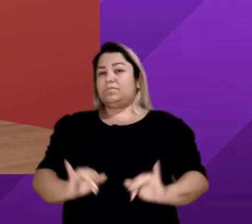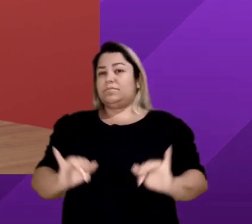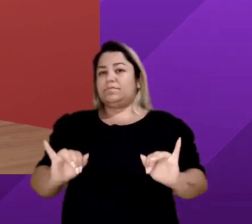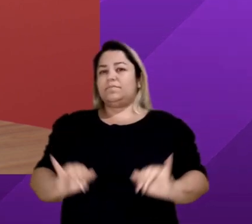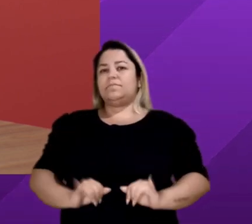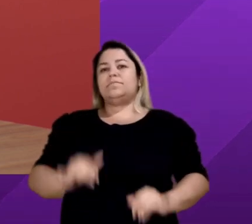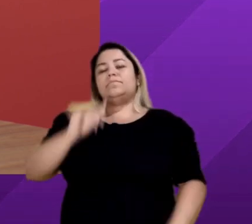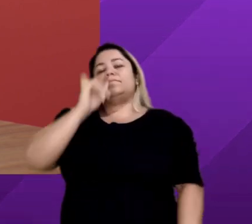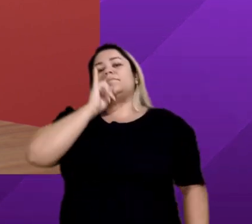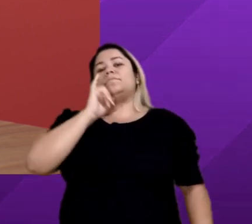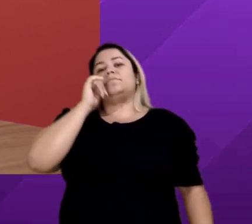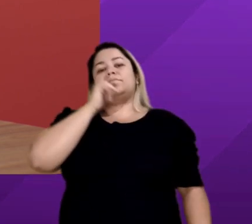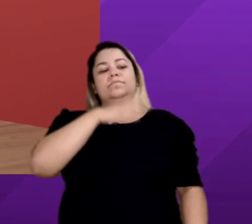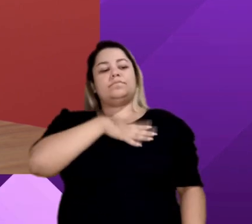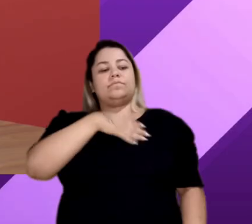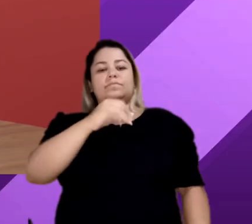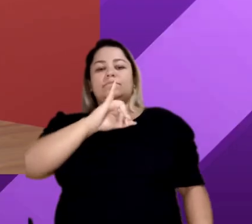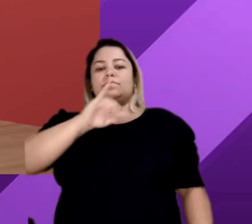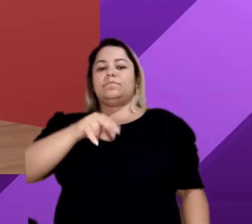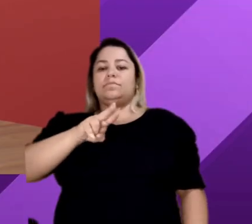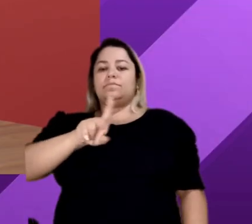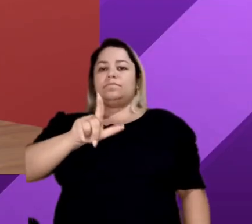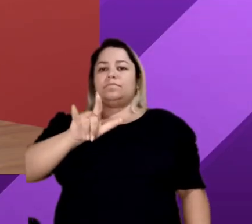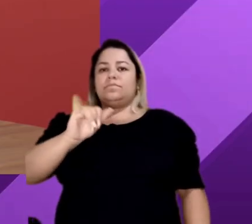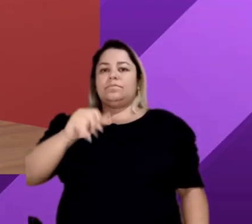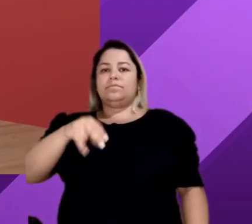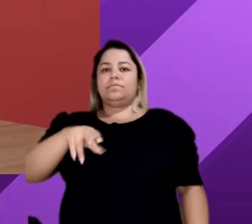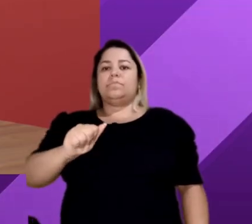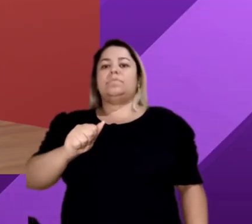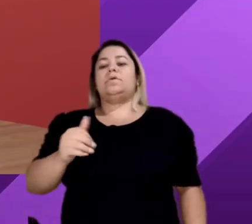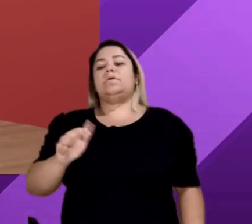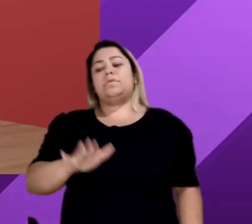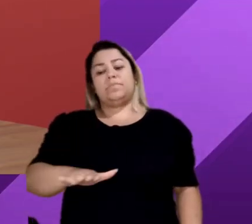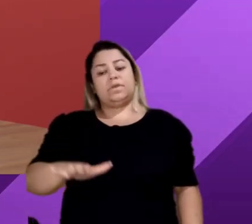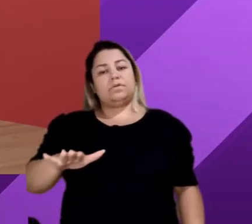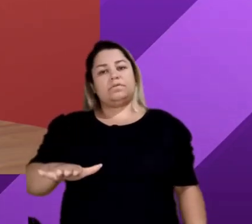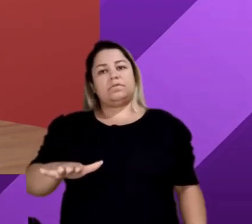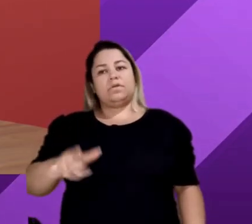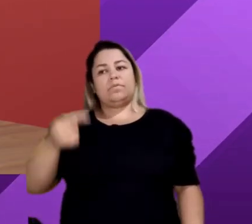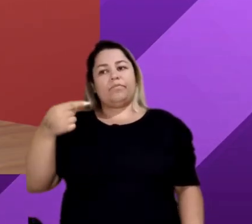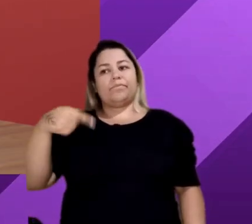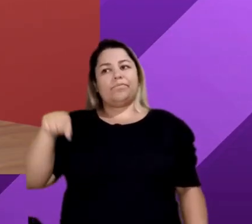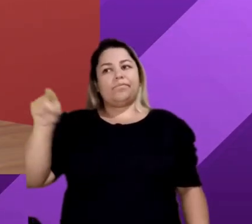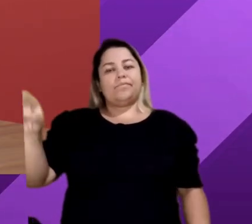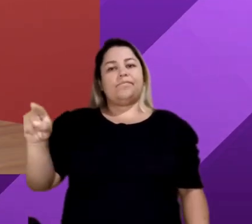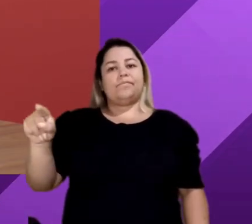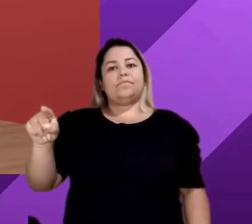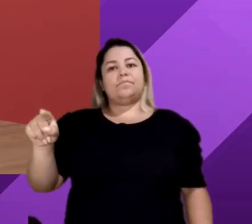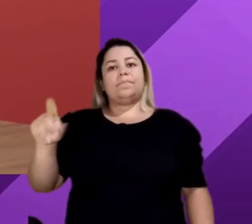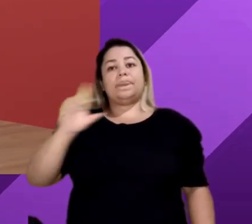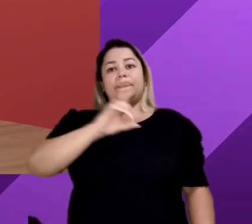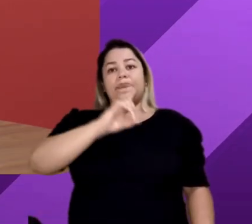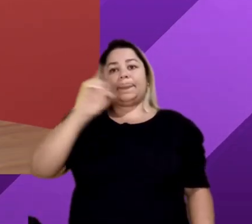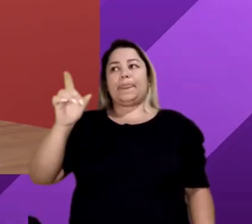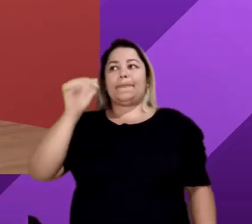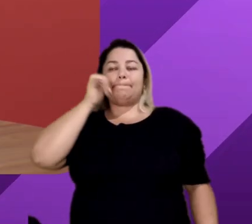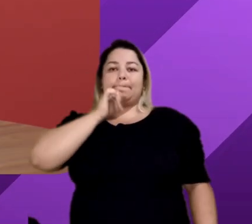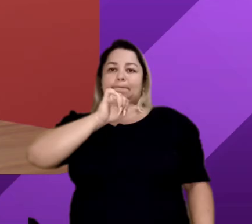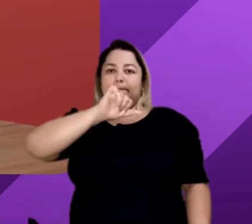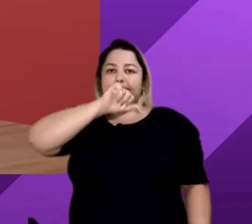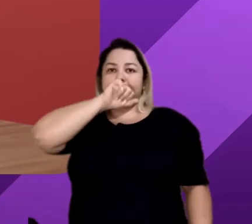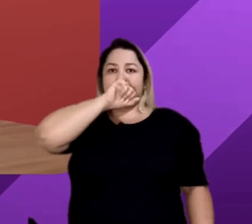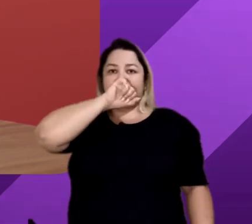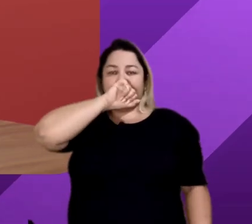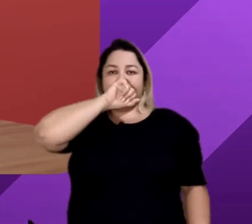a Juliana. Eu lembro quando ela tinha pequena, eu não fui para o Dia das Mães